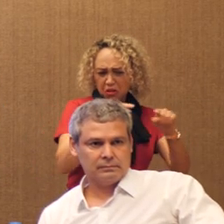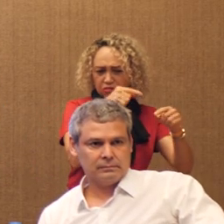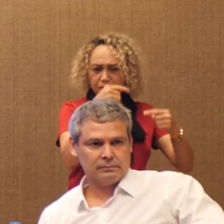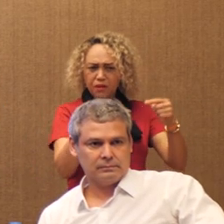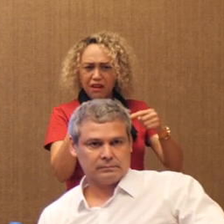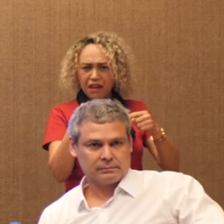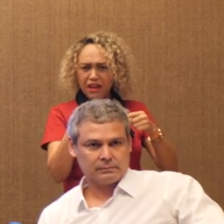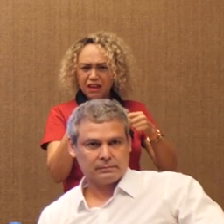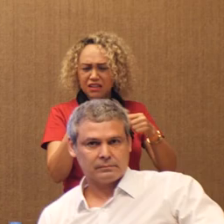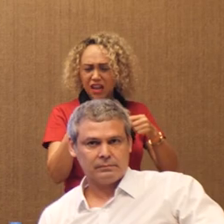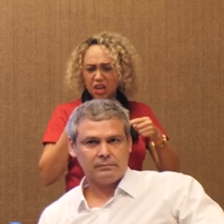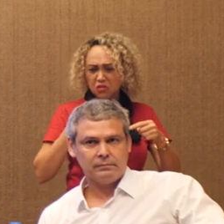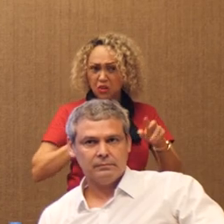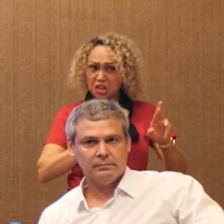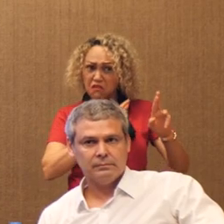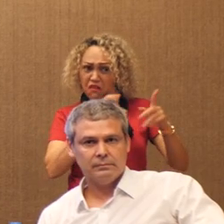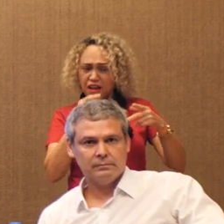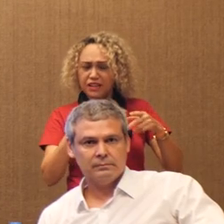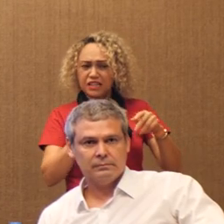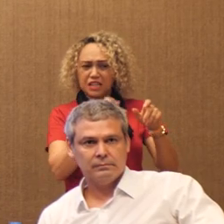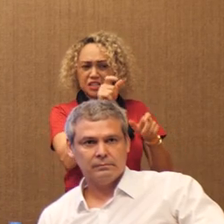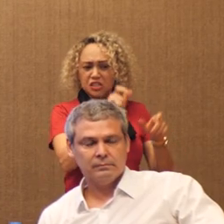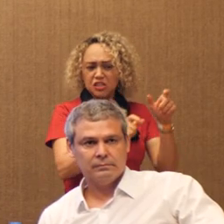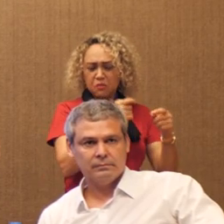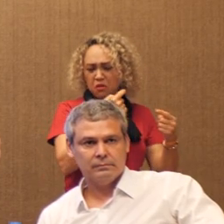na verdade, alguém que não está